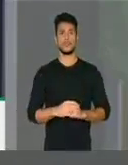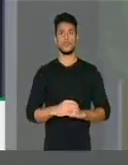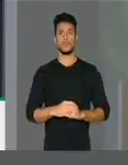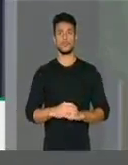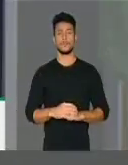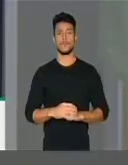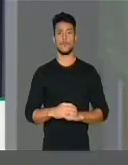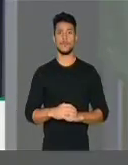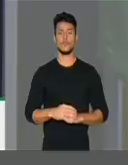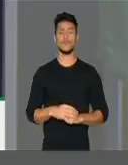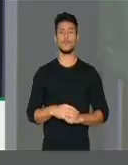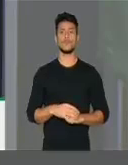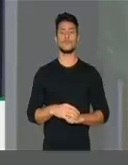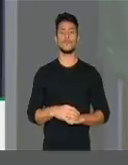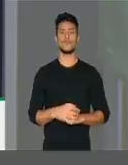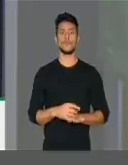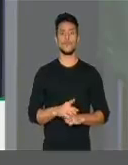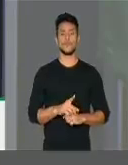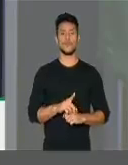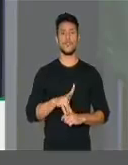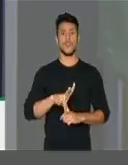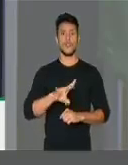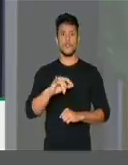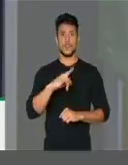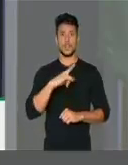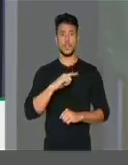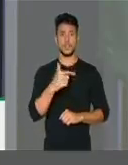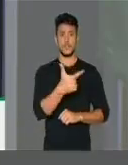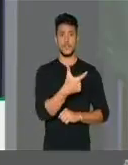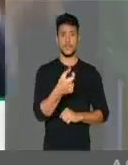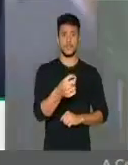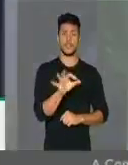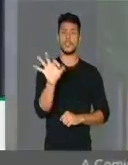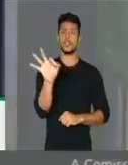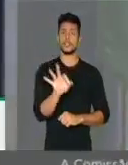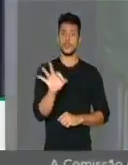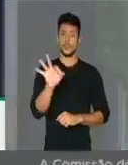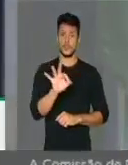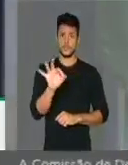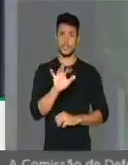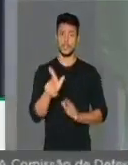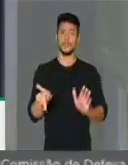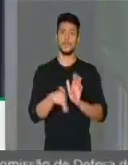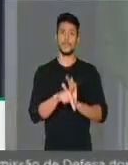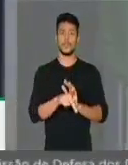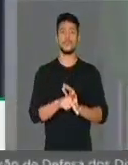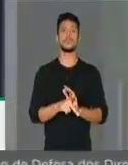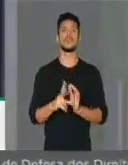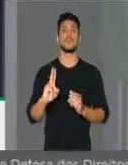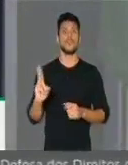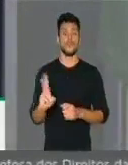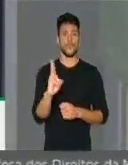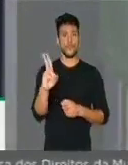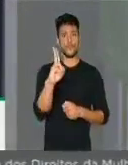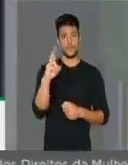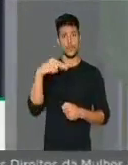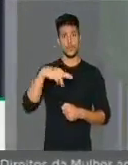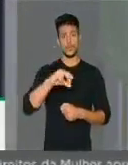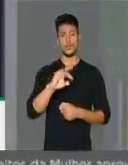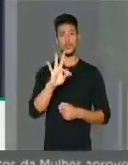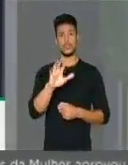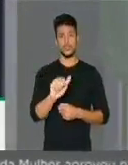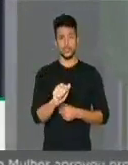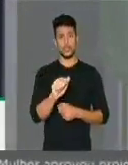será de até 20% sobre o valor da nota de eficiência energética ambiental mencionada